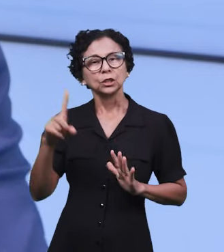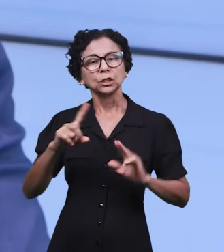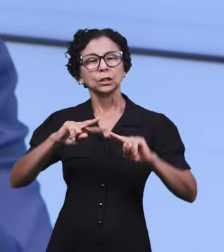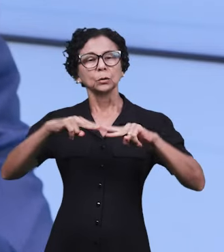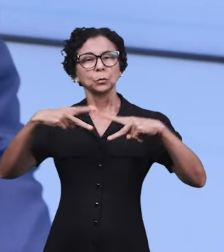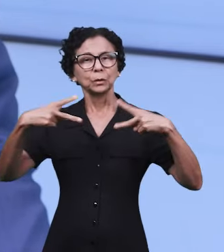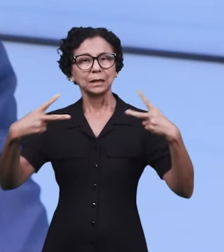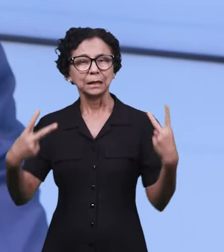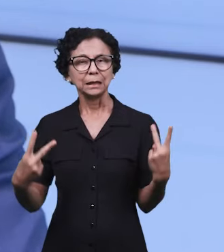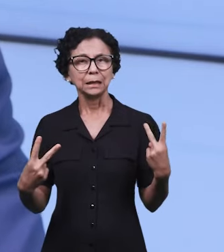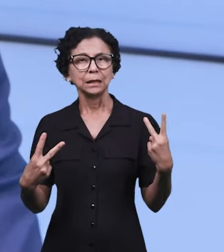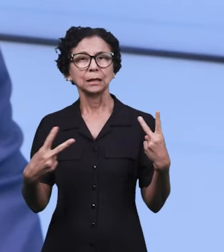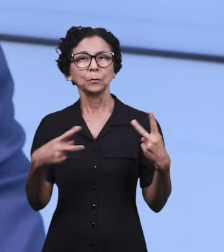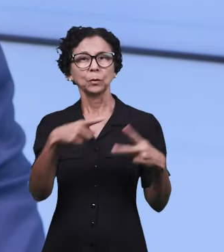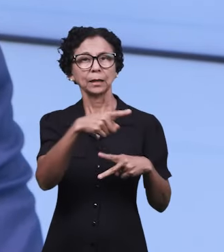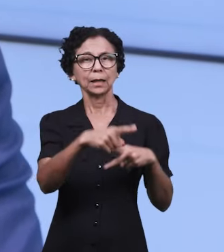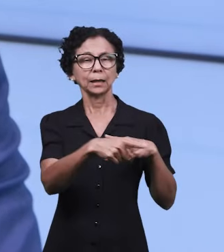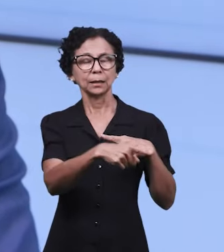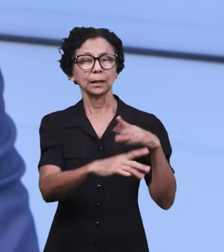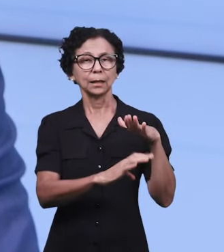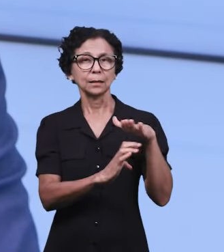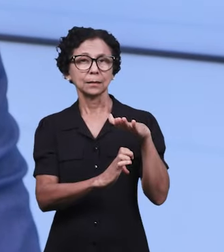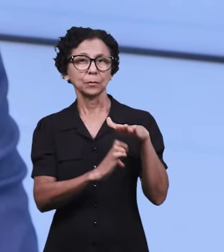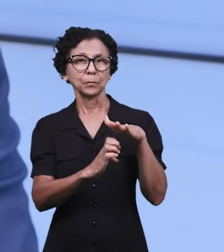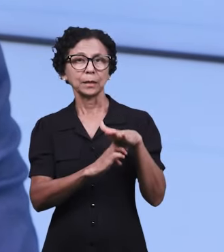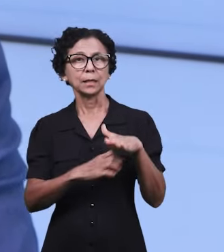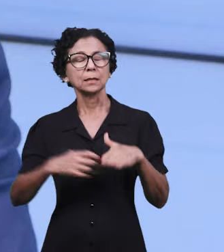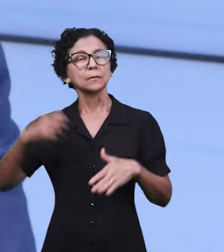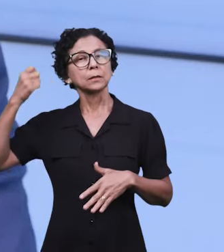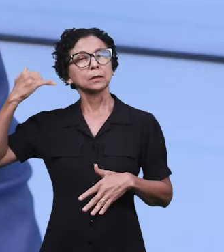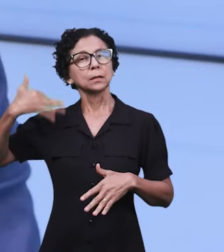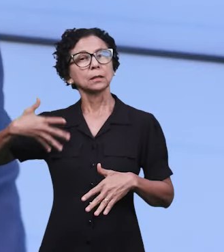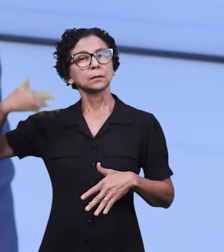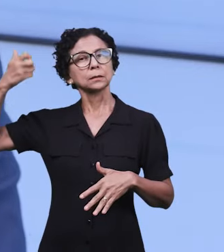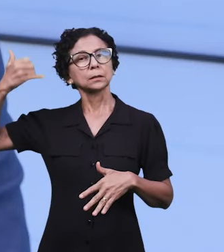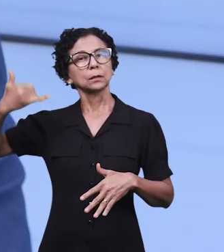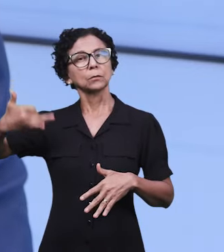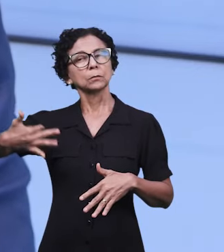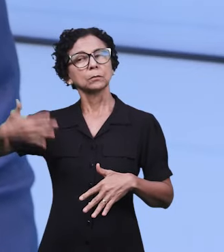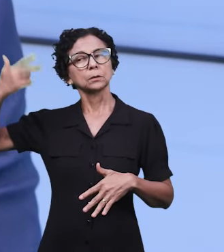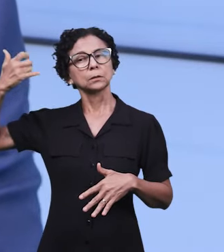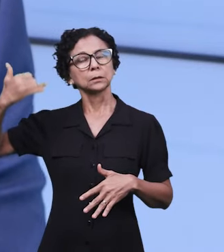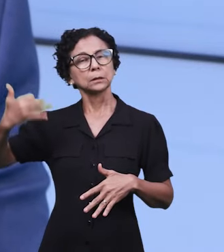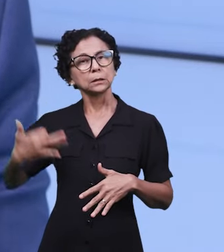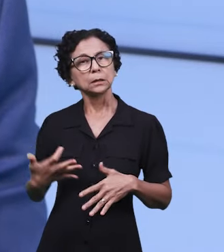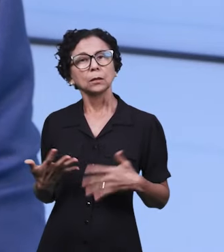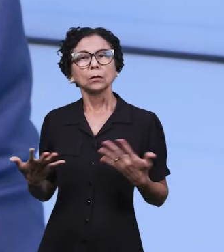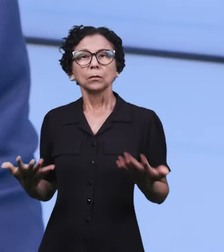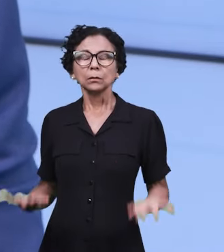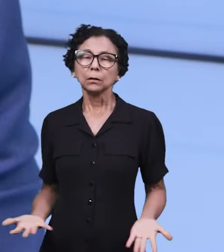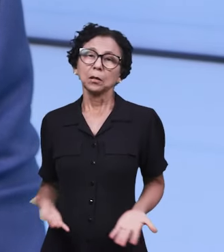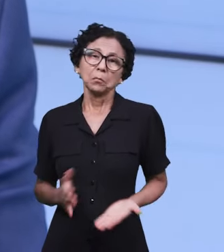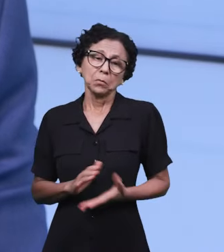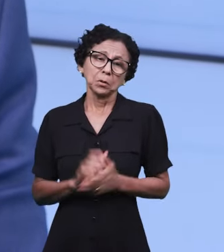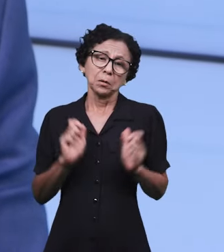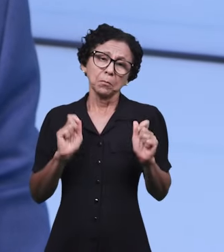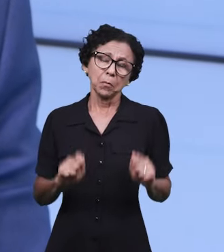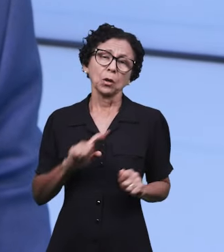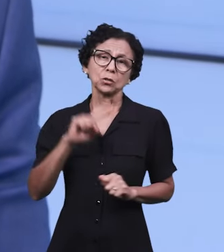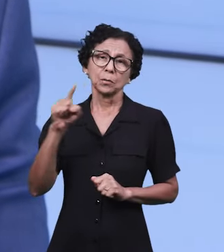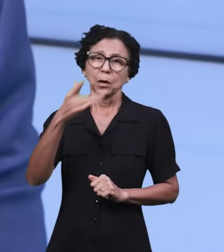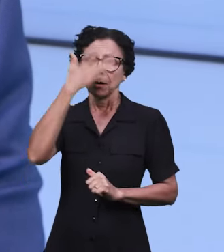falado a transcrição de toda a fala porque senão a ação ela se torna inócua porque com o passar do tempo alguém